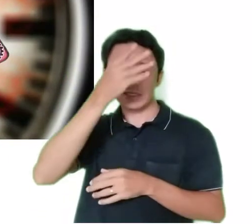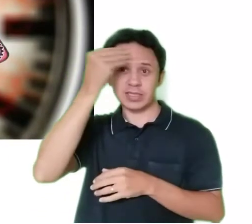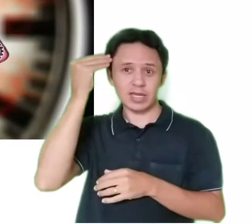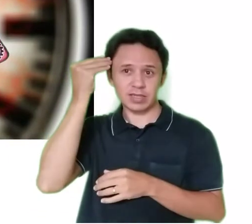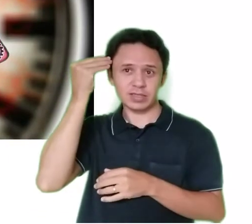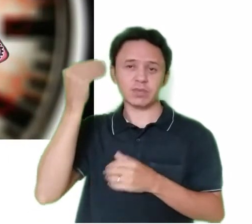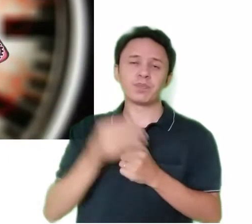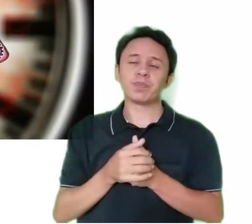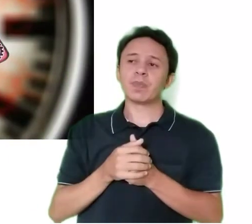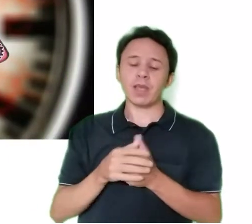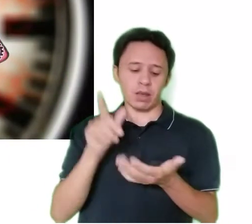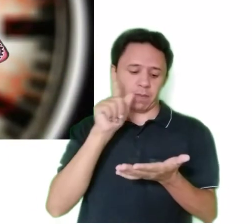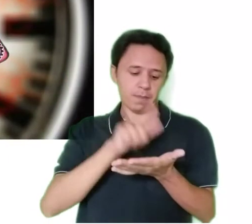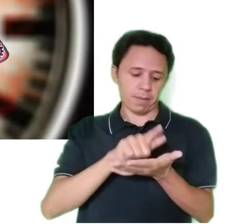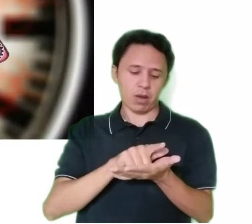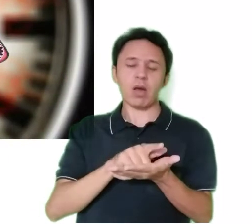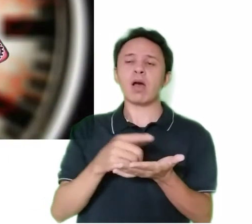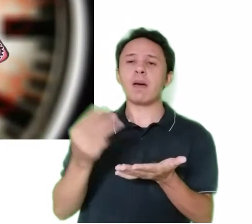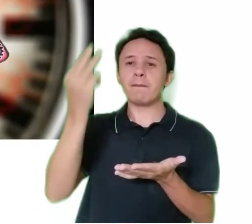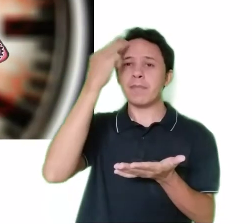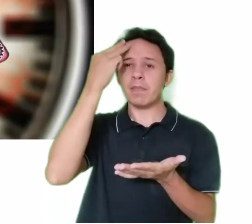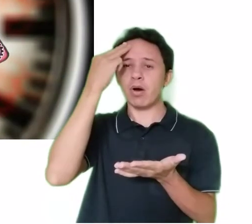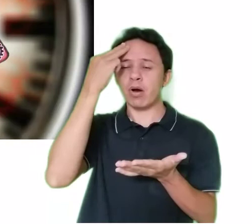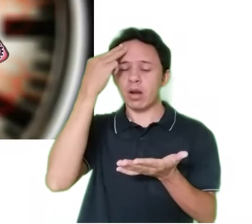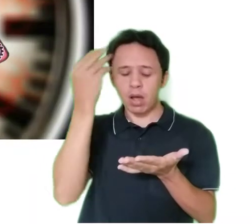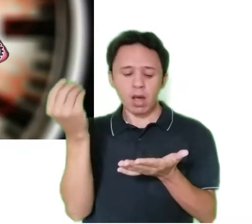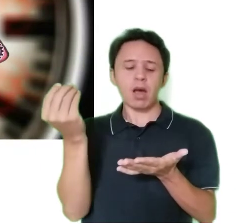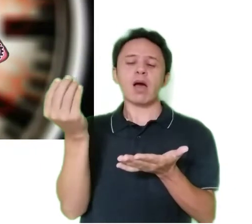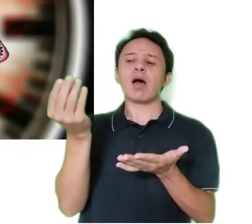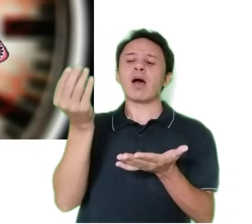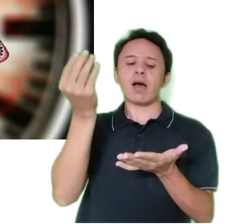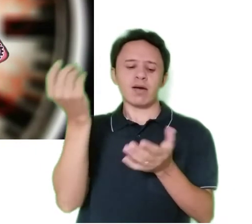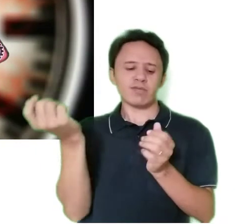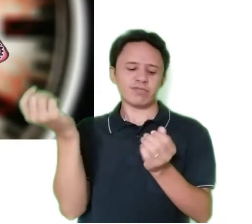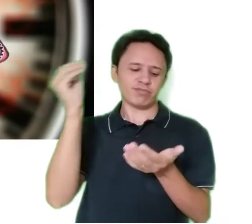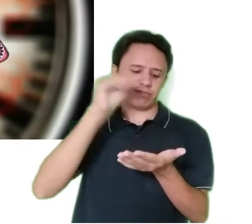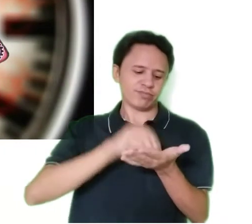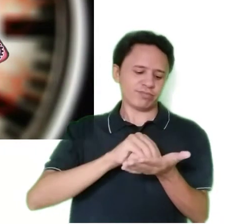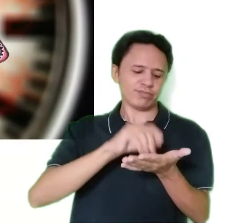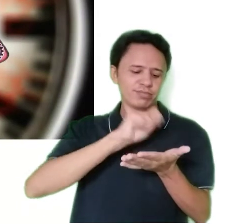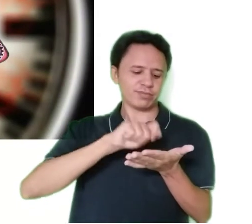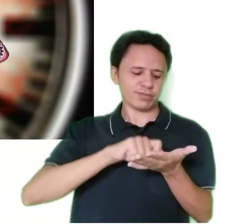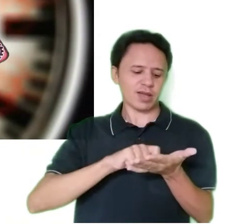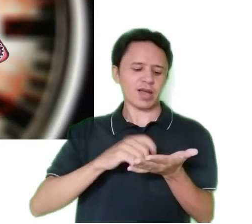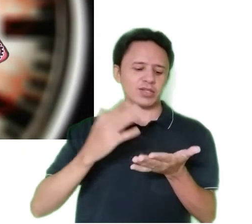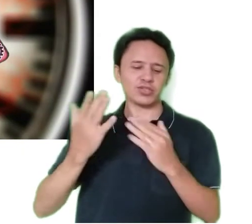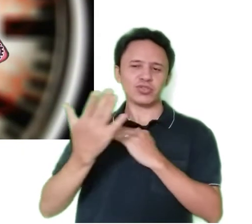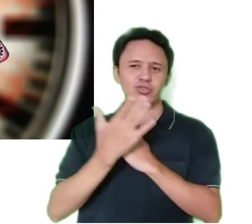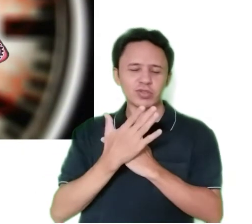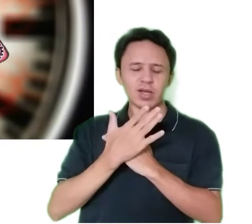Anotações são memórias de papel e servem como expansão da lembrança para aliviar o trabalho